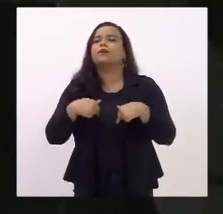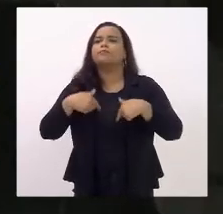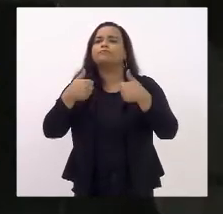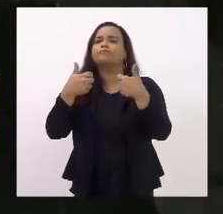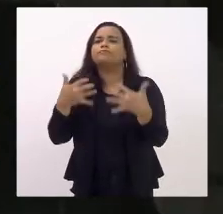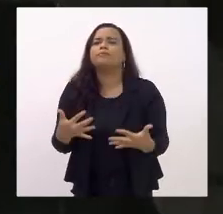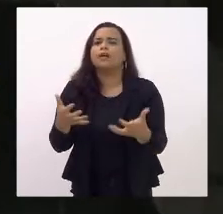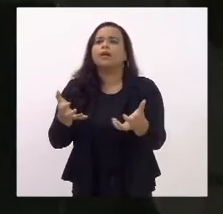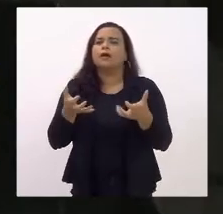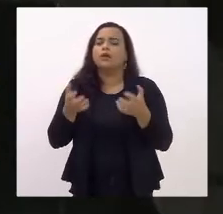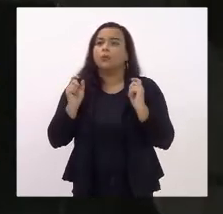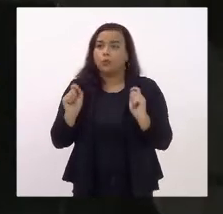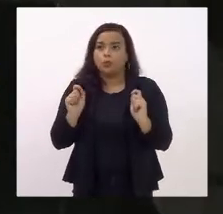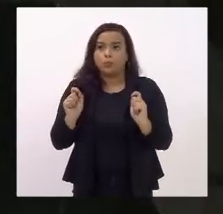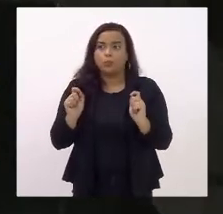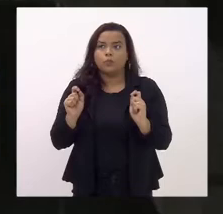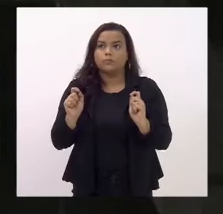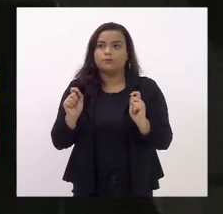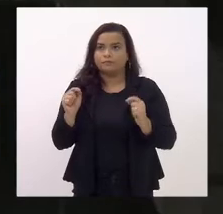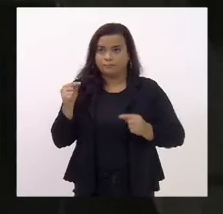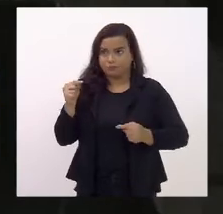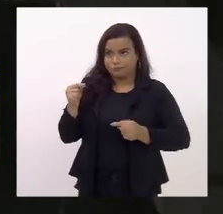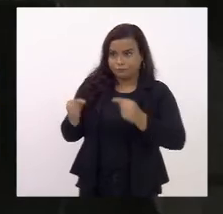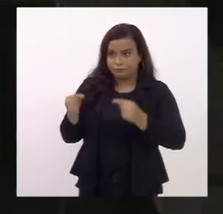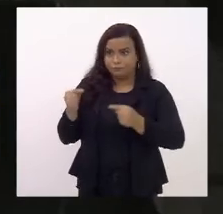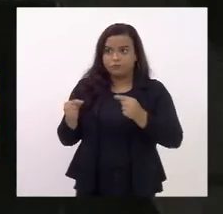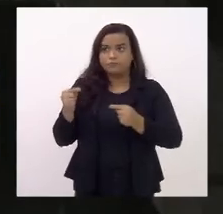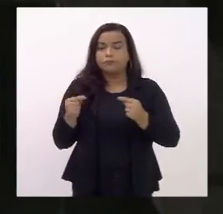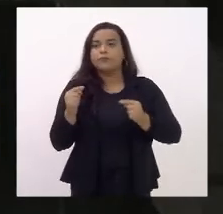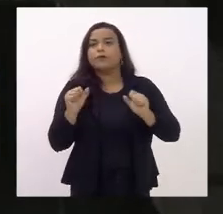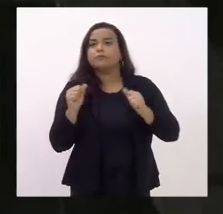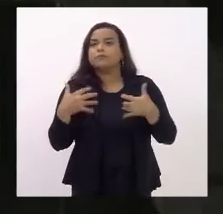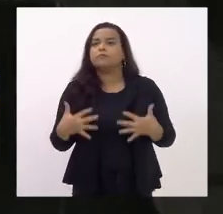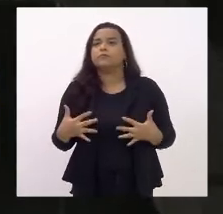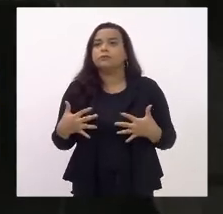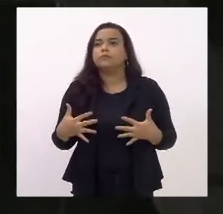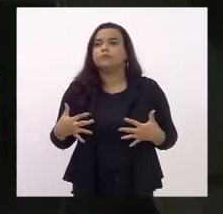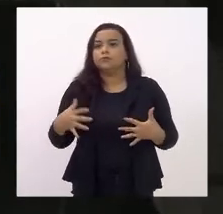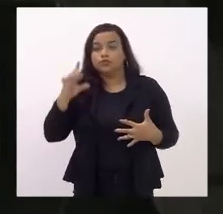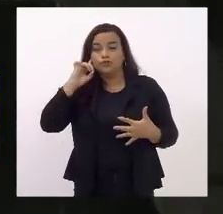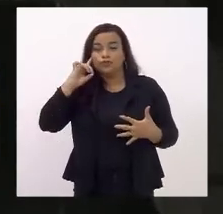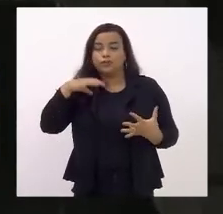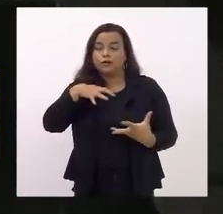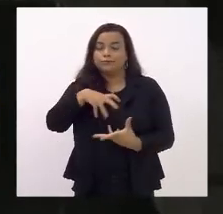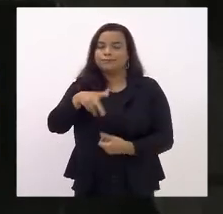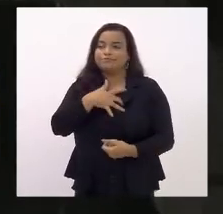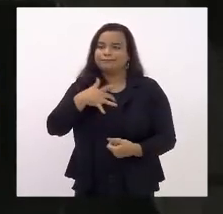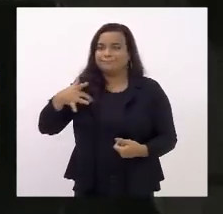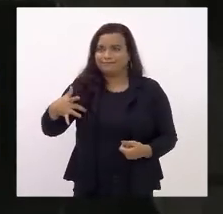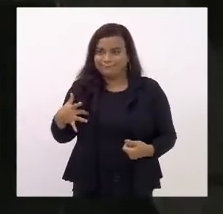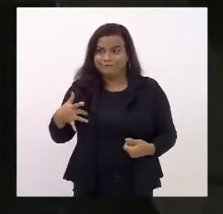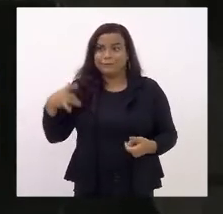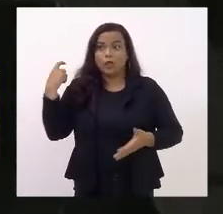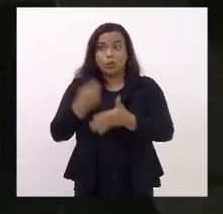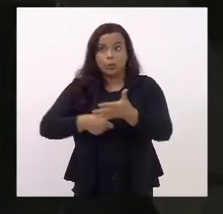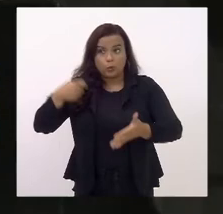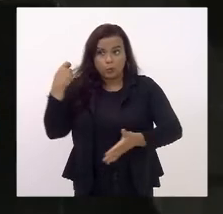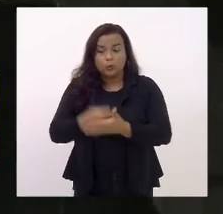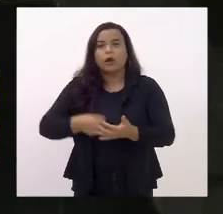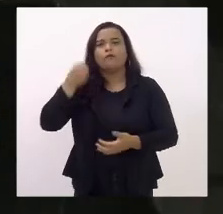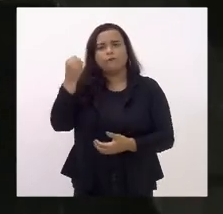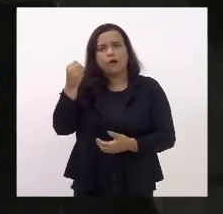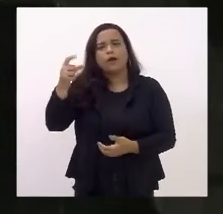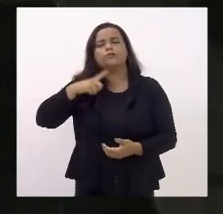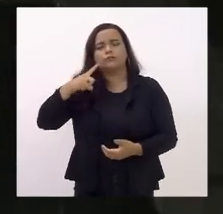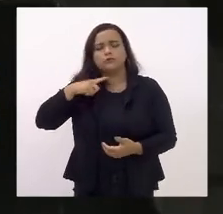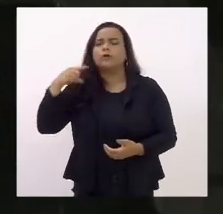referir nesse debate que faço agora sobre o Dia Mundial da Saúde, a luta intensa que